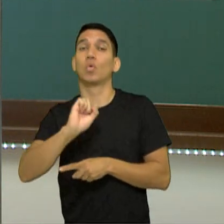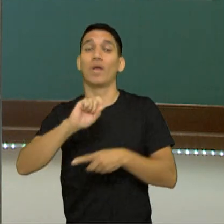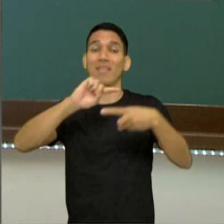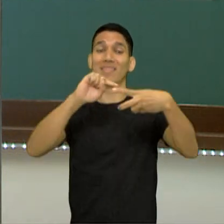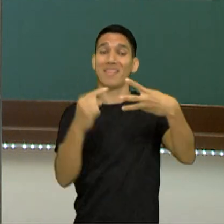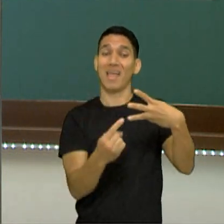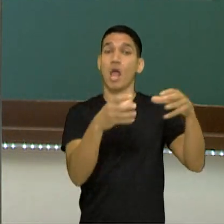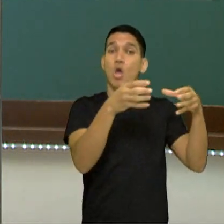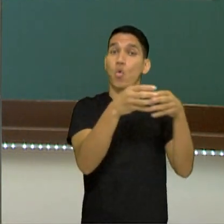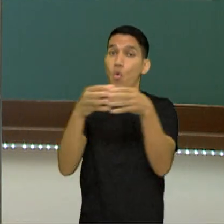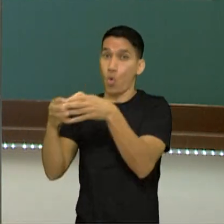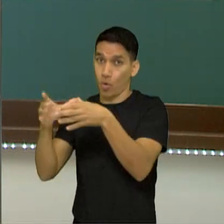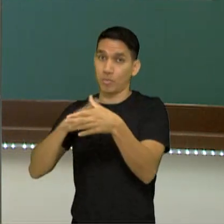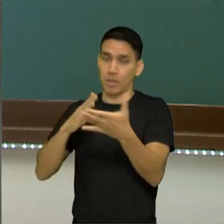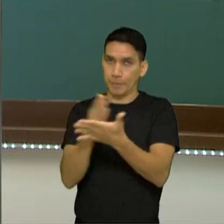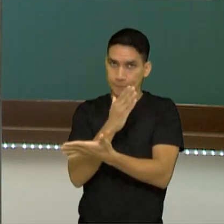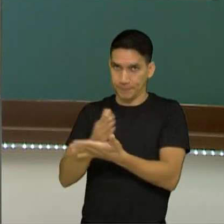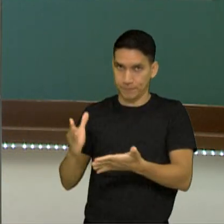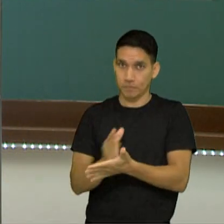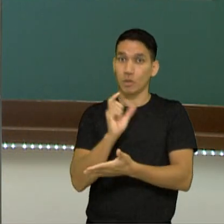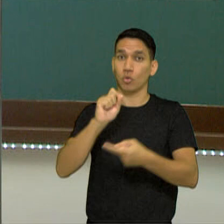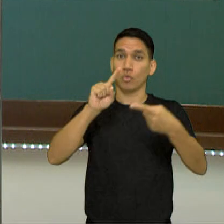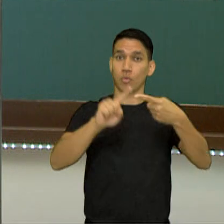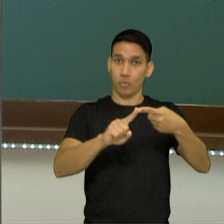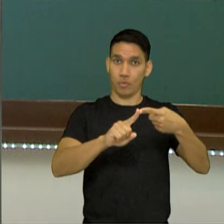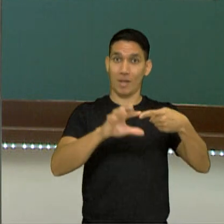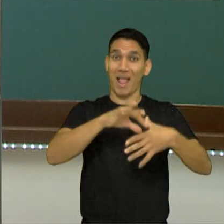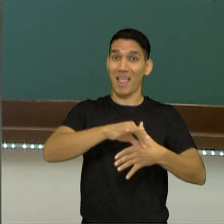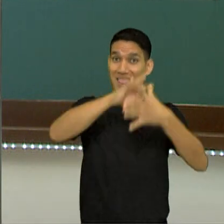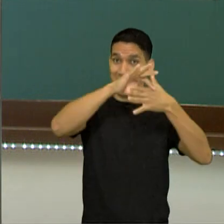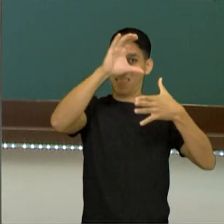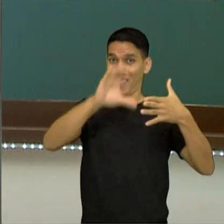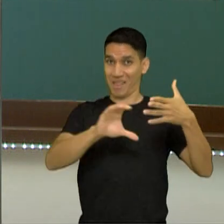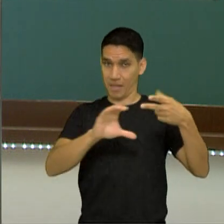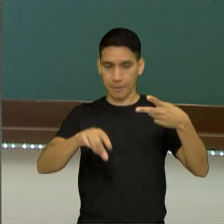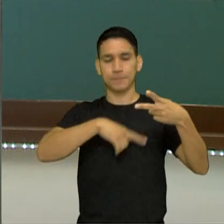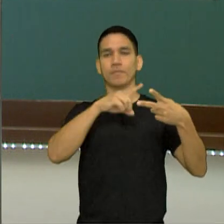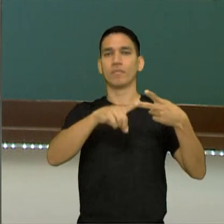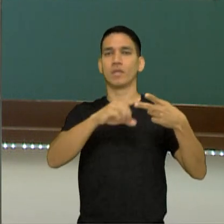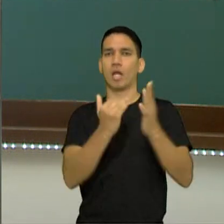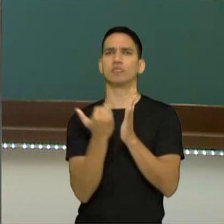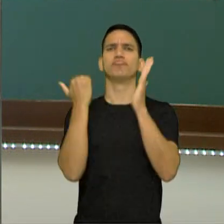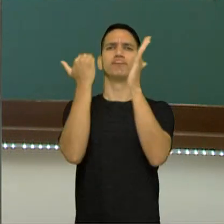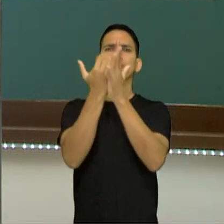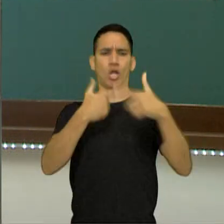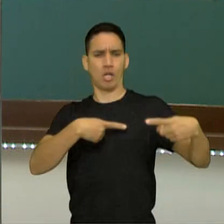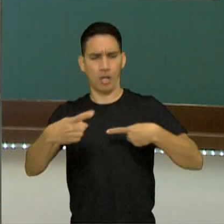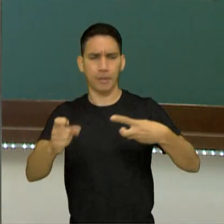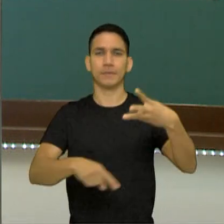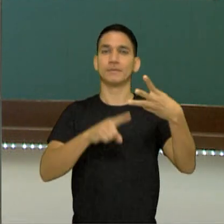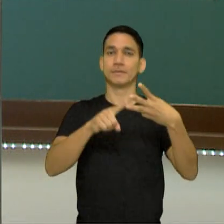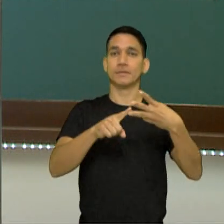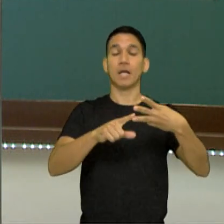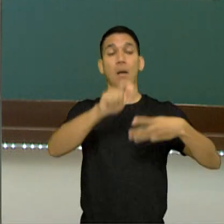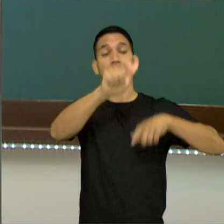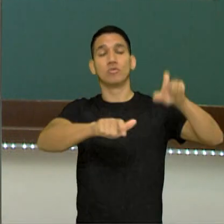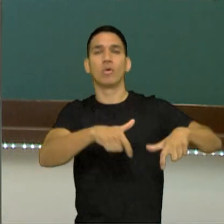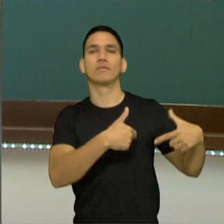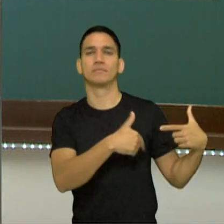né? Ela vai se dividir em 3 grupos: o clero, os nobres e os camponeses, os trabalhadores,